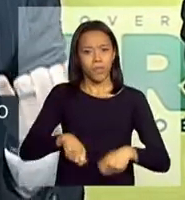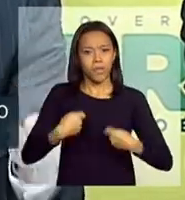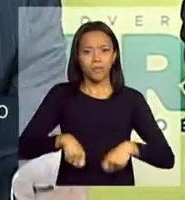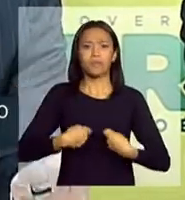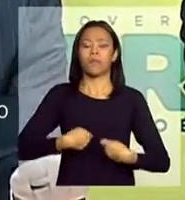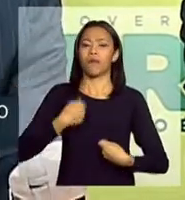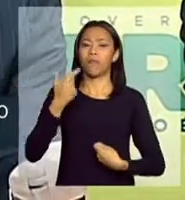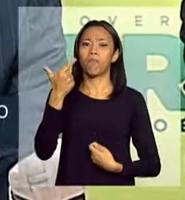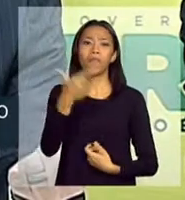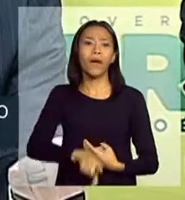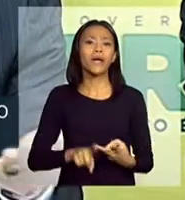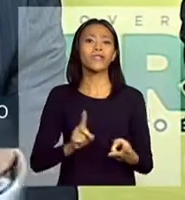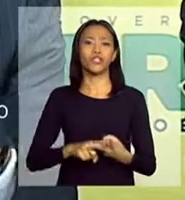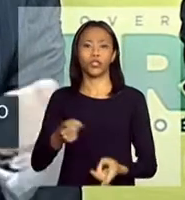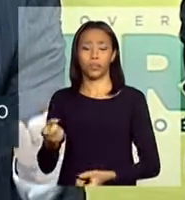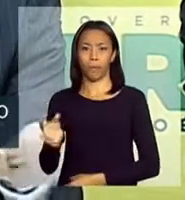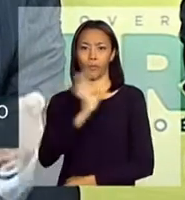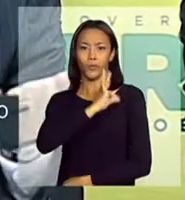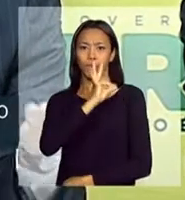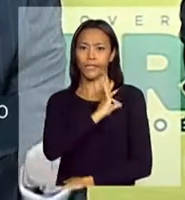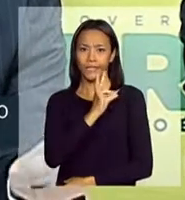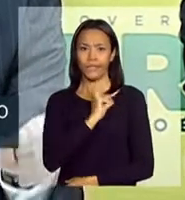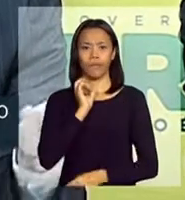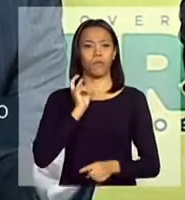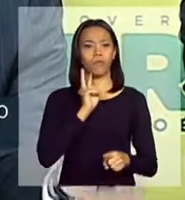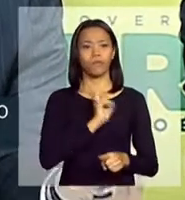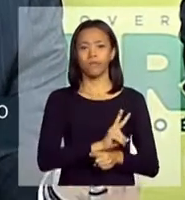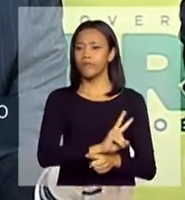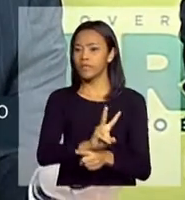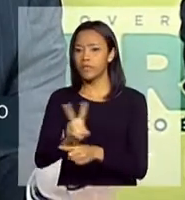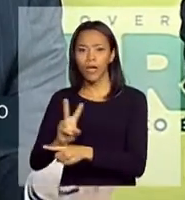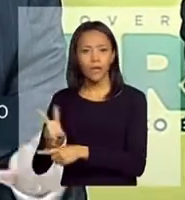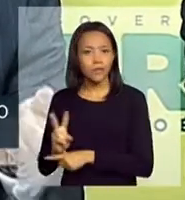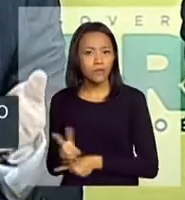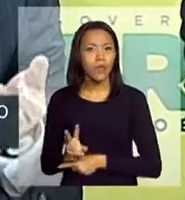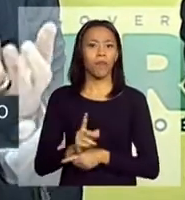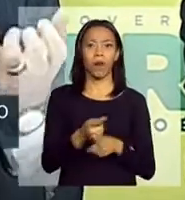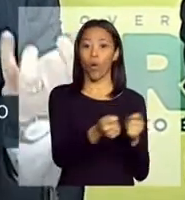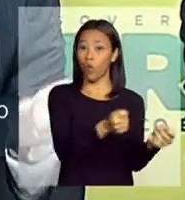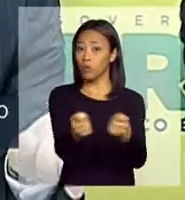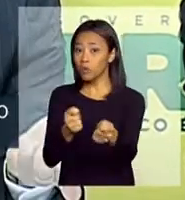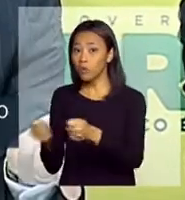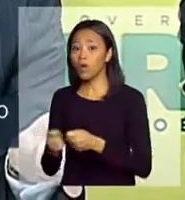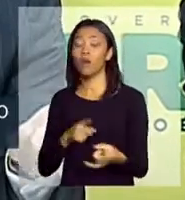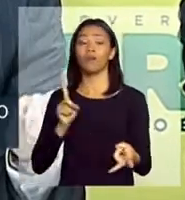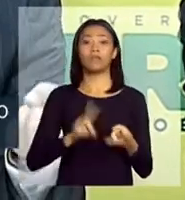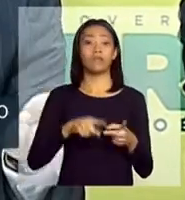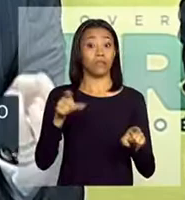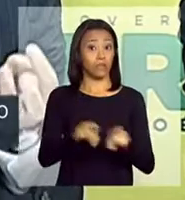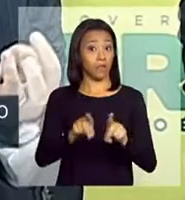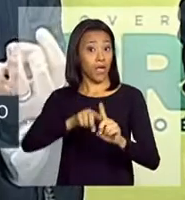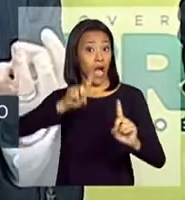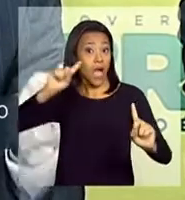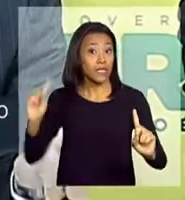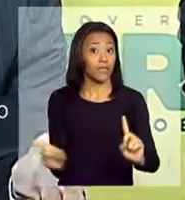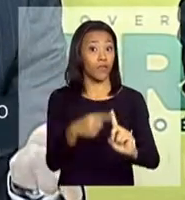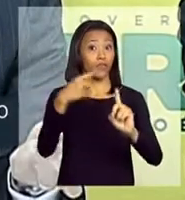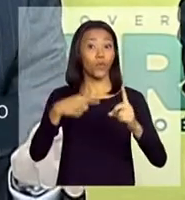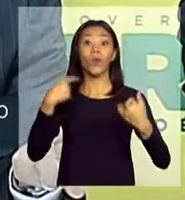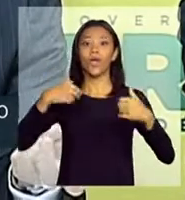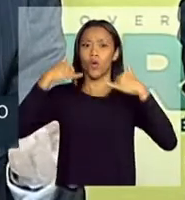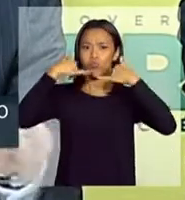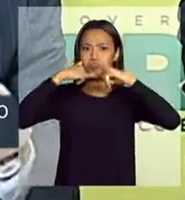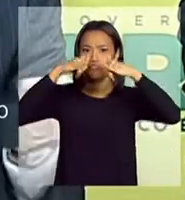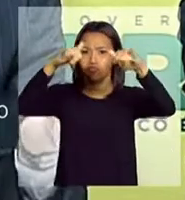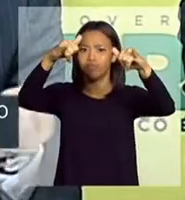vão precisar mais polícia para acompanhar e fiscalizar e regular aumenta o desafio problema de oferta de